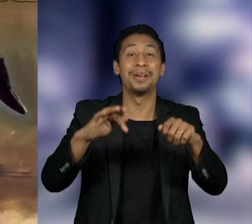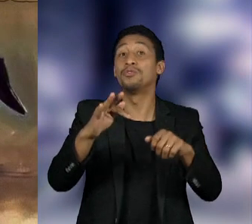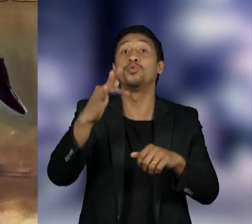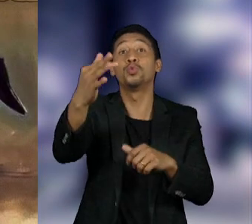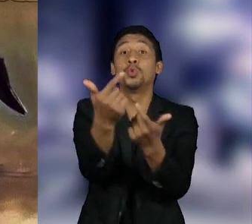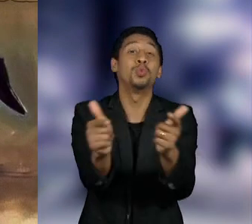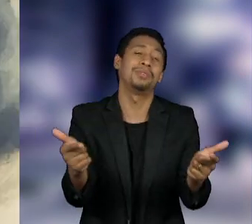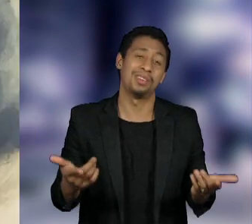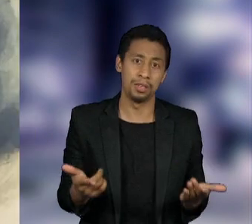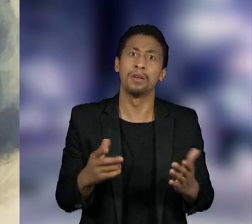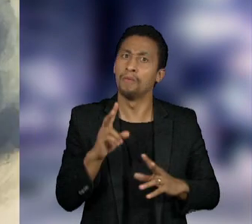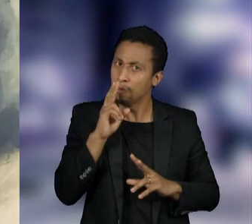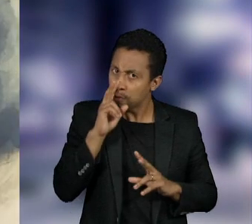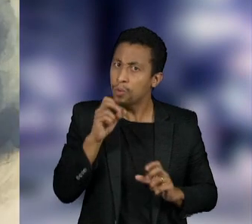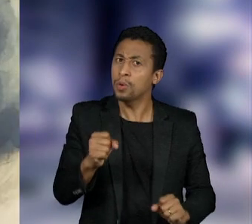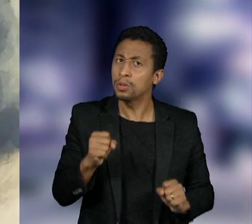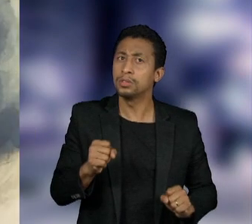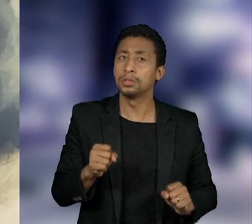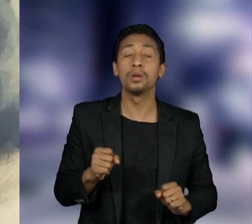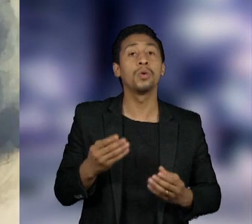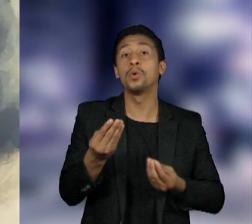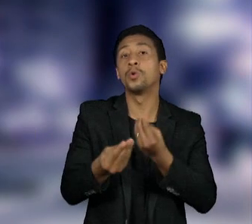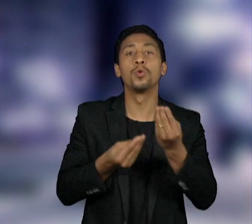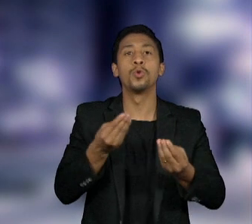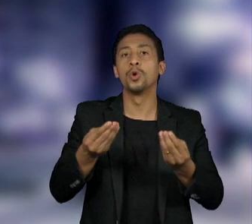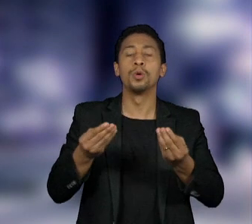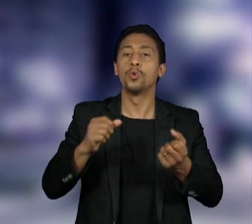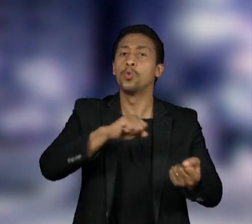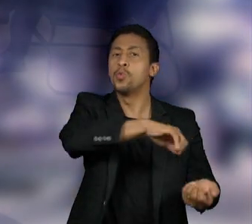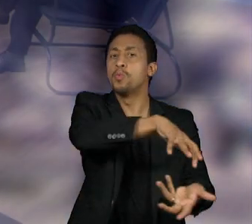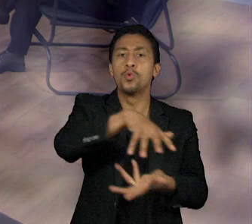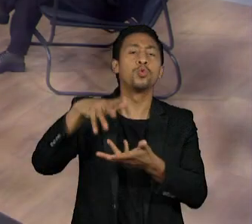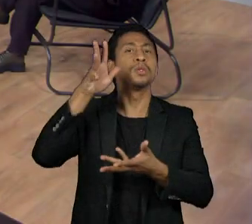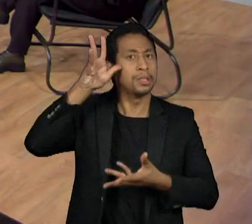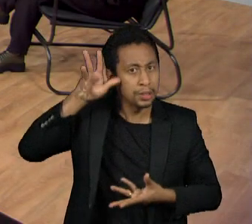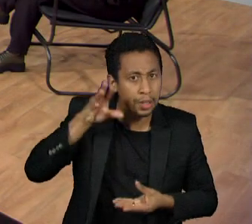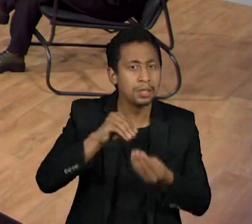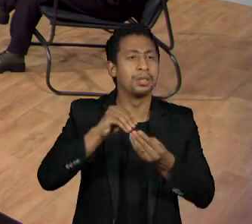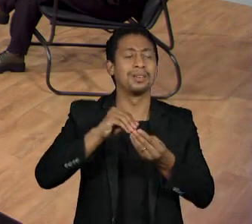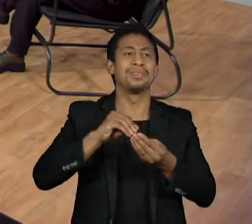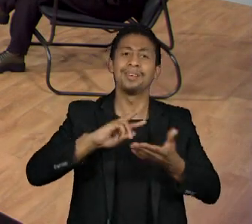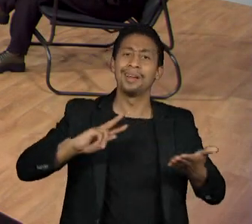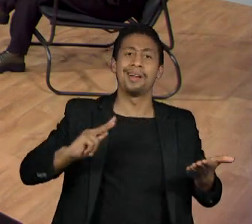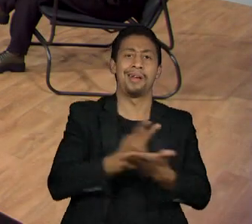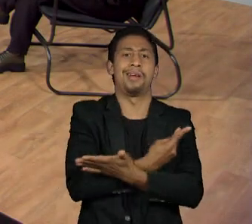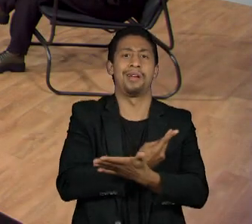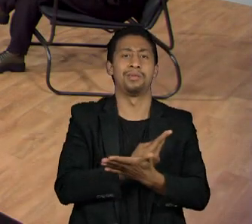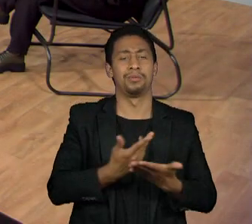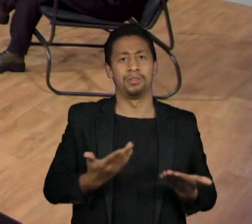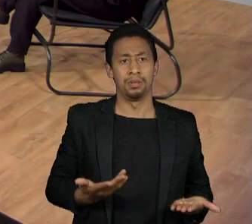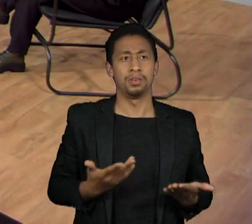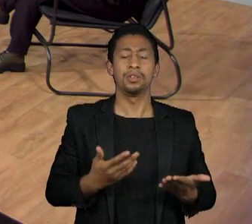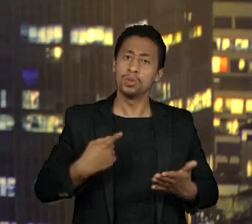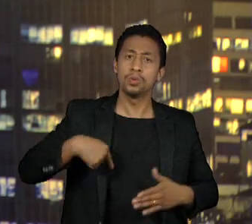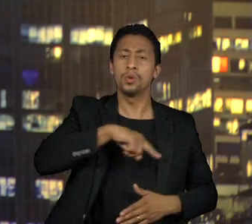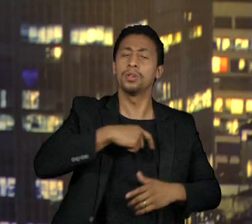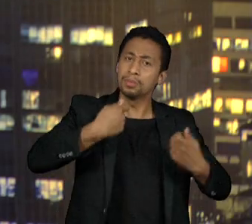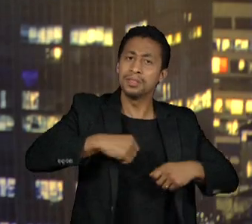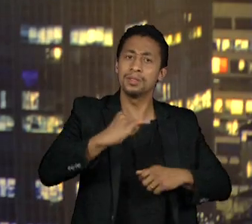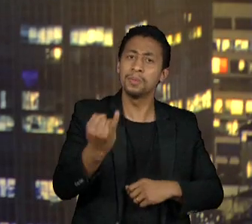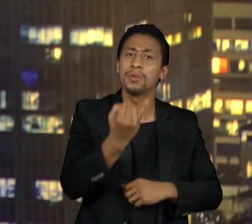isso que ela diz. Agora, como chamar a atenção do mundo para essa violação? Por que nós devemos, sim, nos importar com